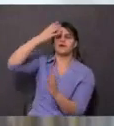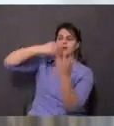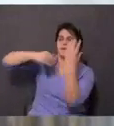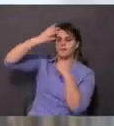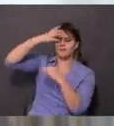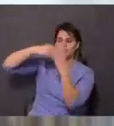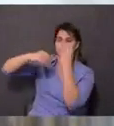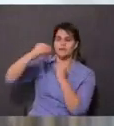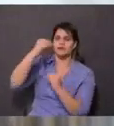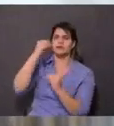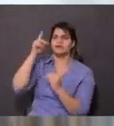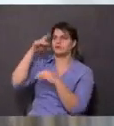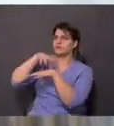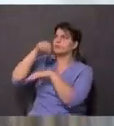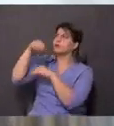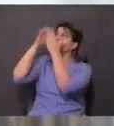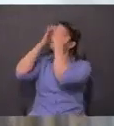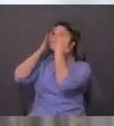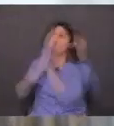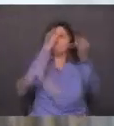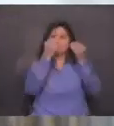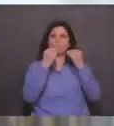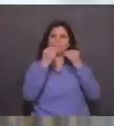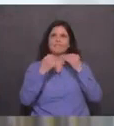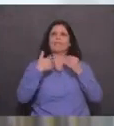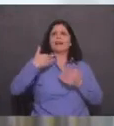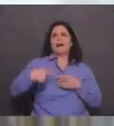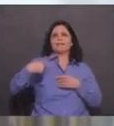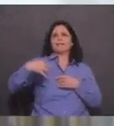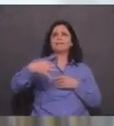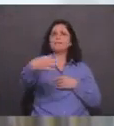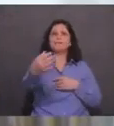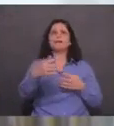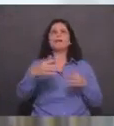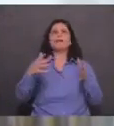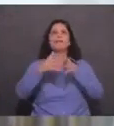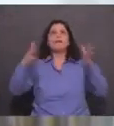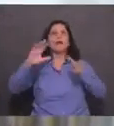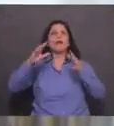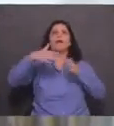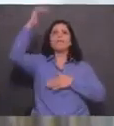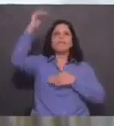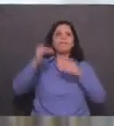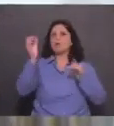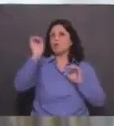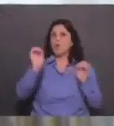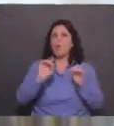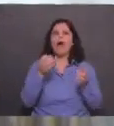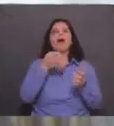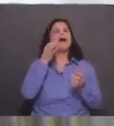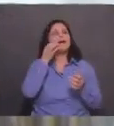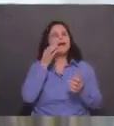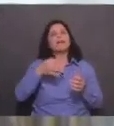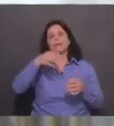com a Virgem Maria, sempre presente, que não há maiores e mais pequenos, mais dignos e